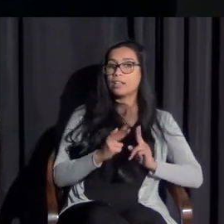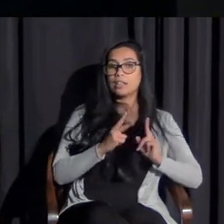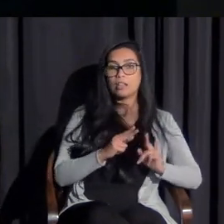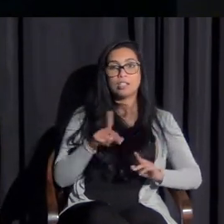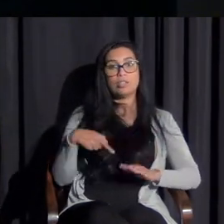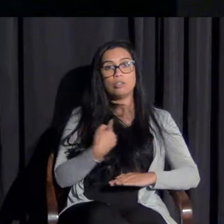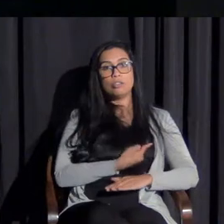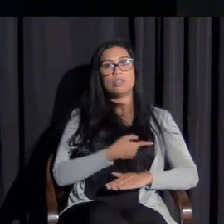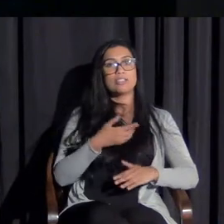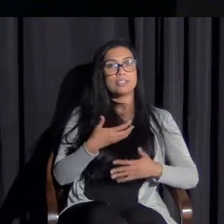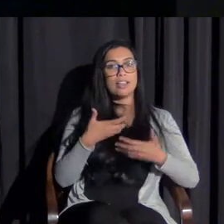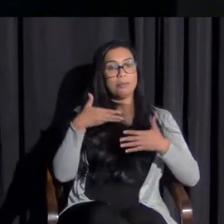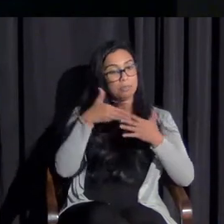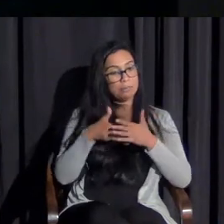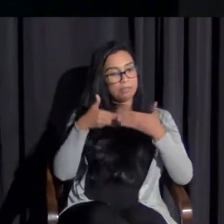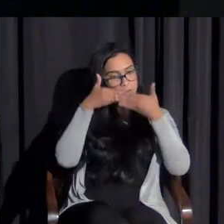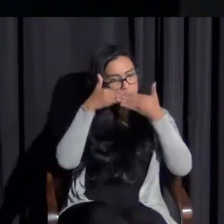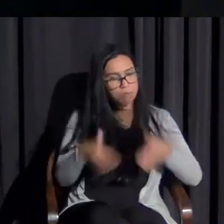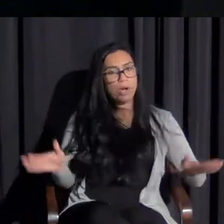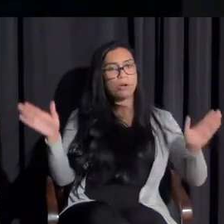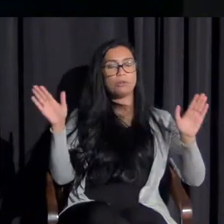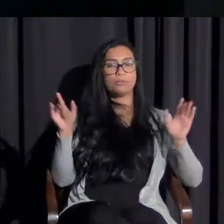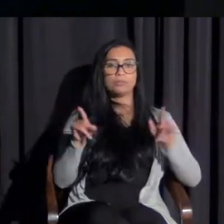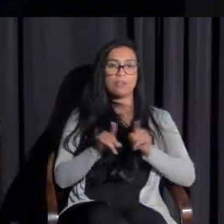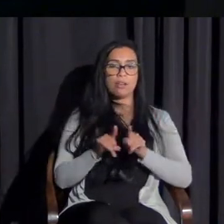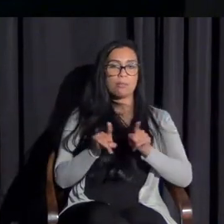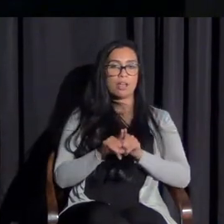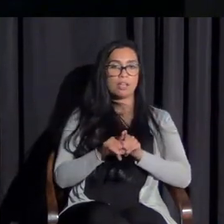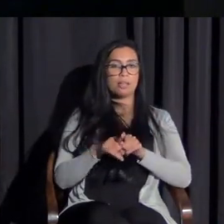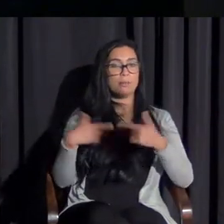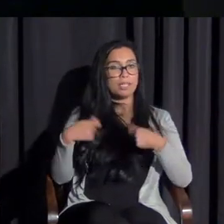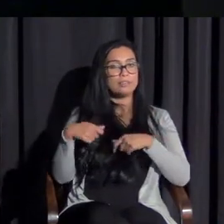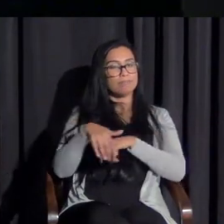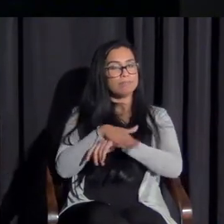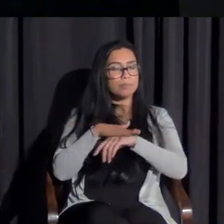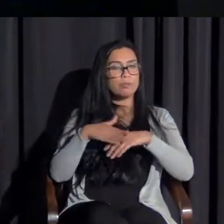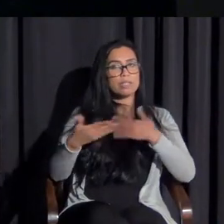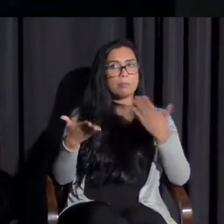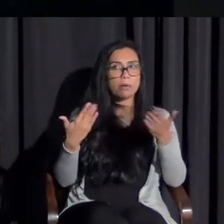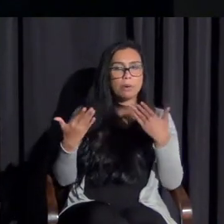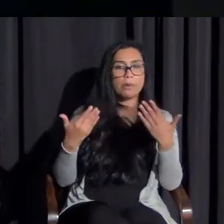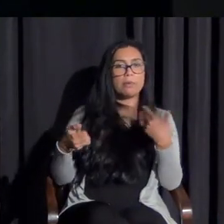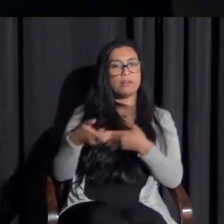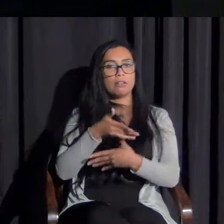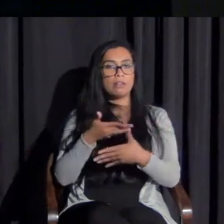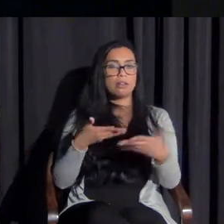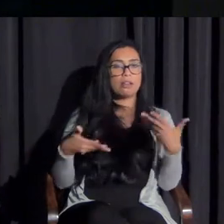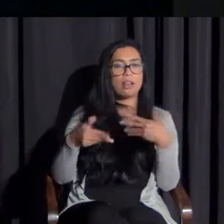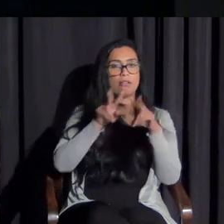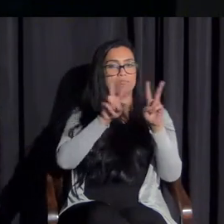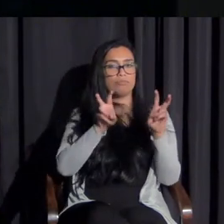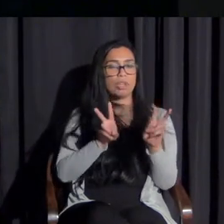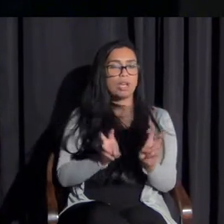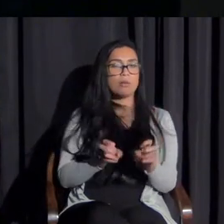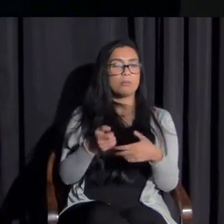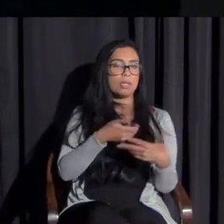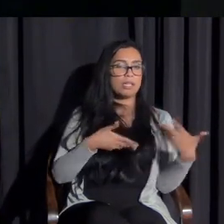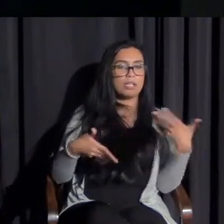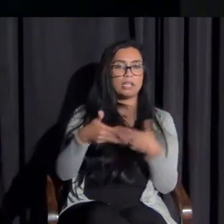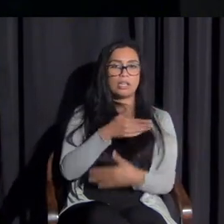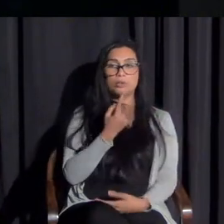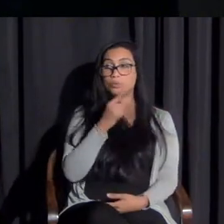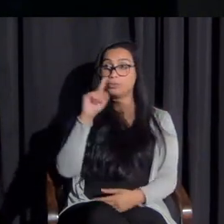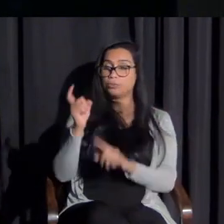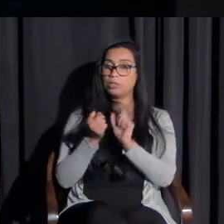isso, é importante que a gente abra esse espaço para conversar, e para conversar sobre diferentes temas. A nossa última reunião de pais